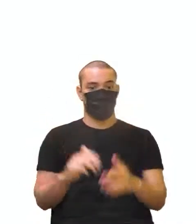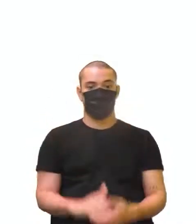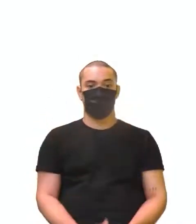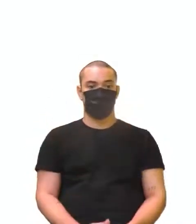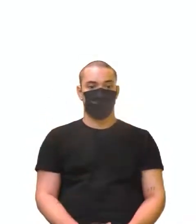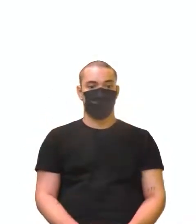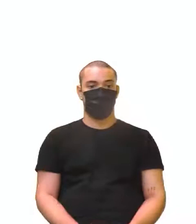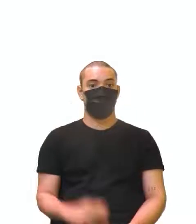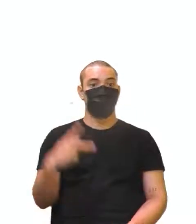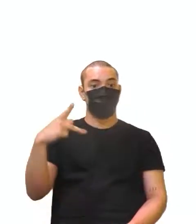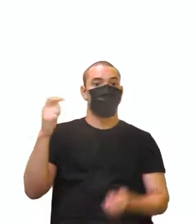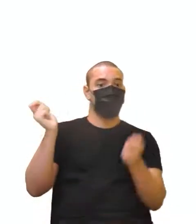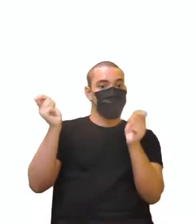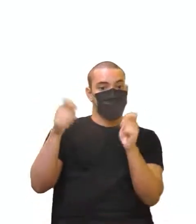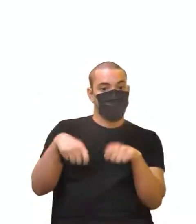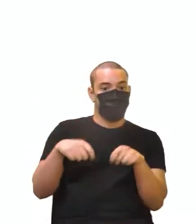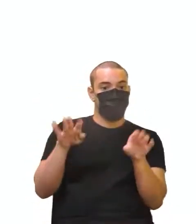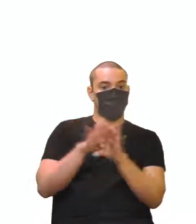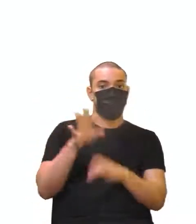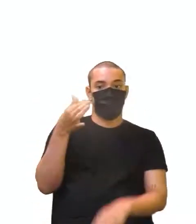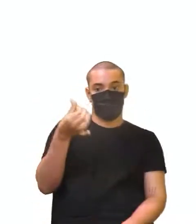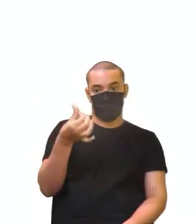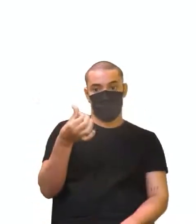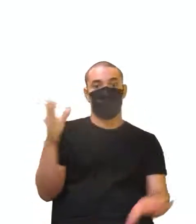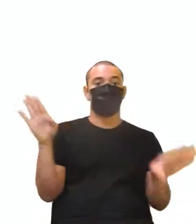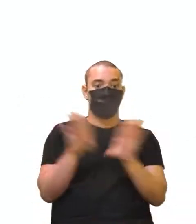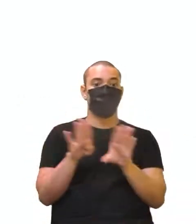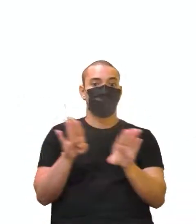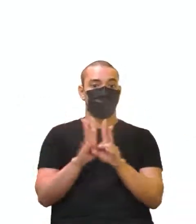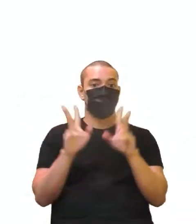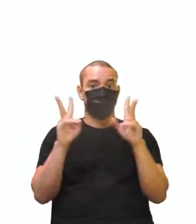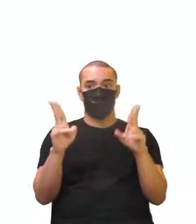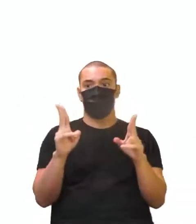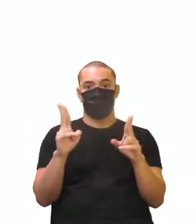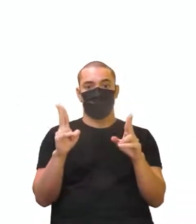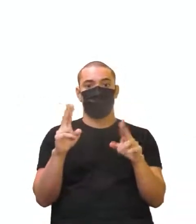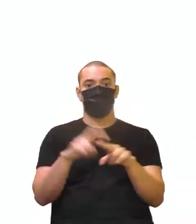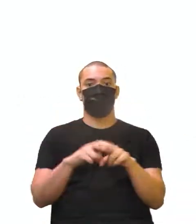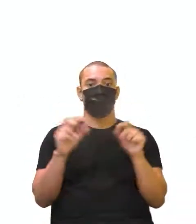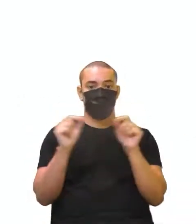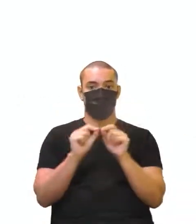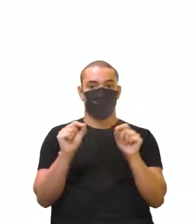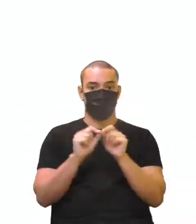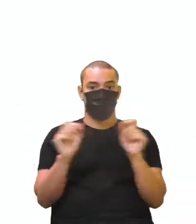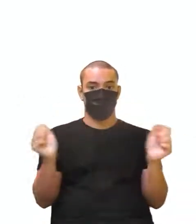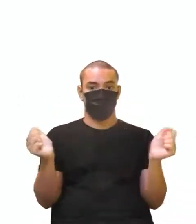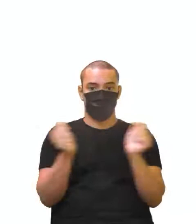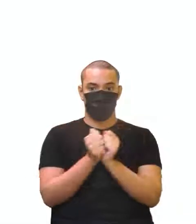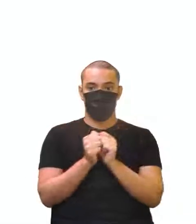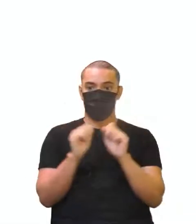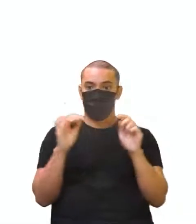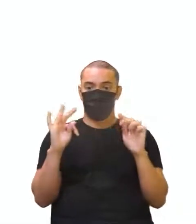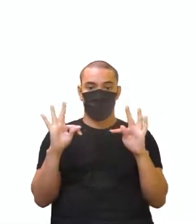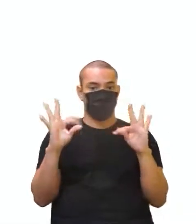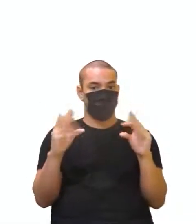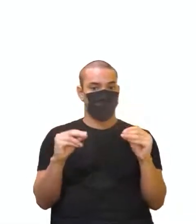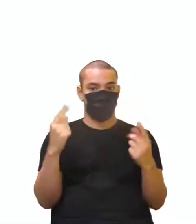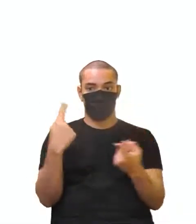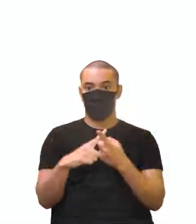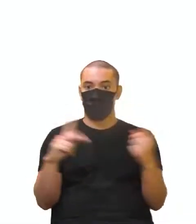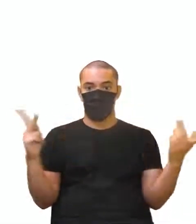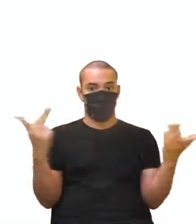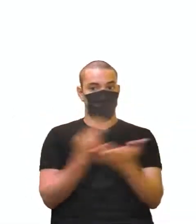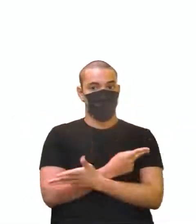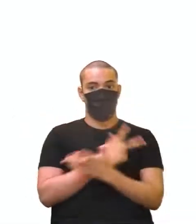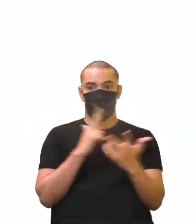6. Probabilidade de sair o número 6, também é a mesma probabilidade. Então, eu vou fazer a somatória, porque são